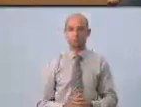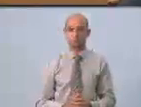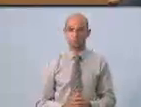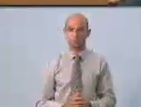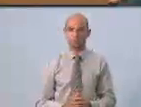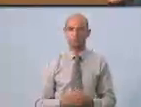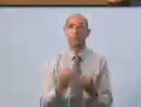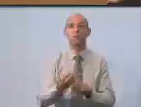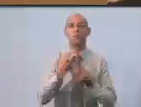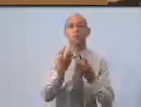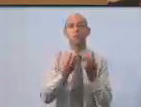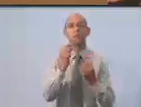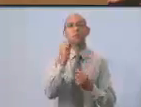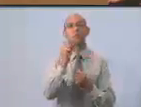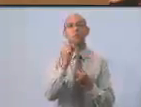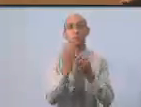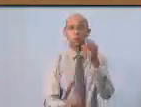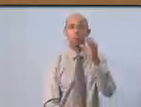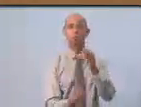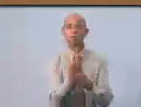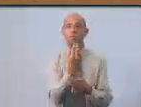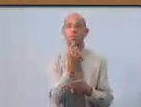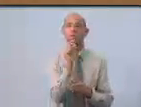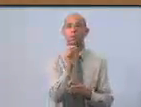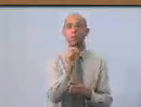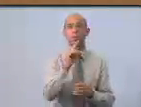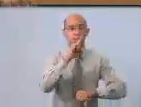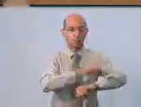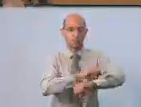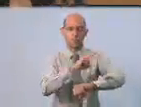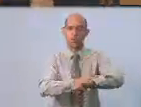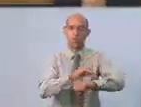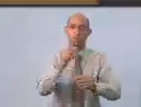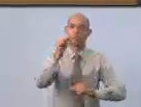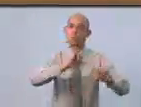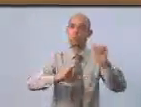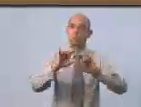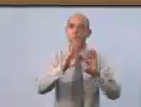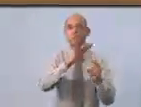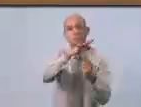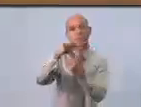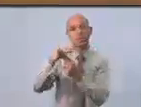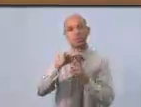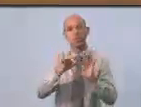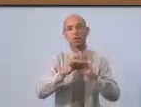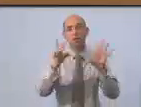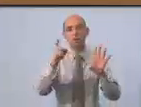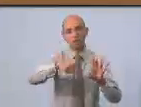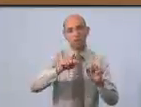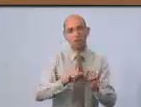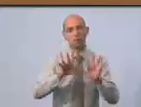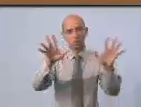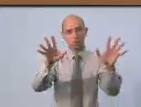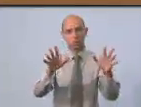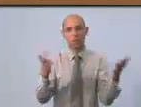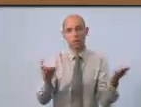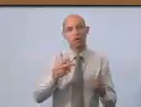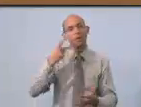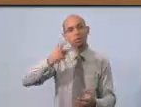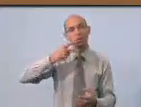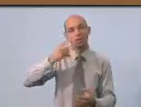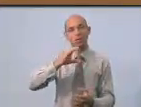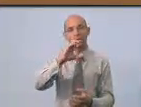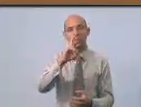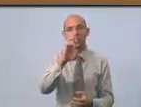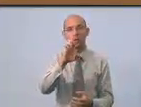5.360/2012. Informações sobre a implantação de banheiros químicos nas feiras livres do município, autora vereadora